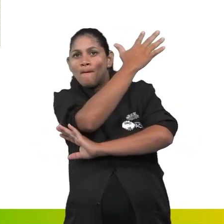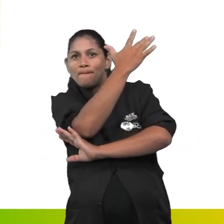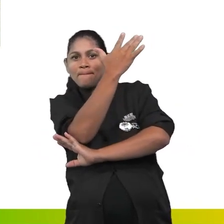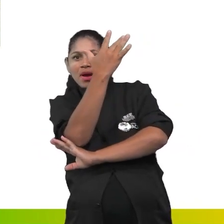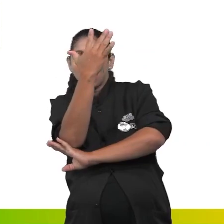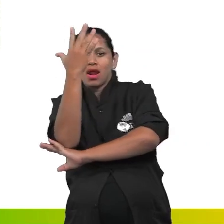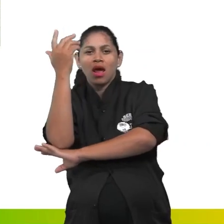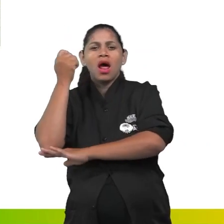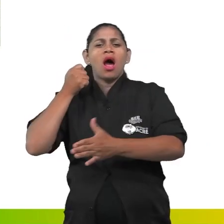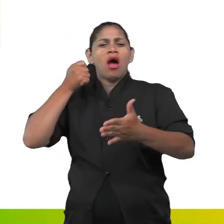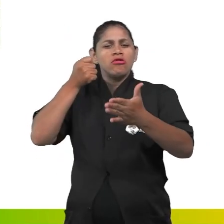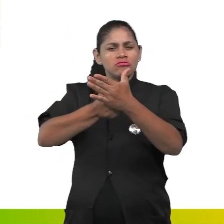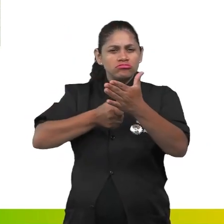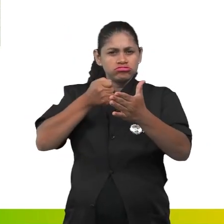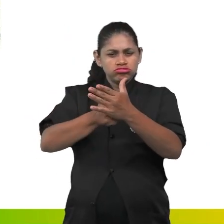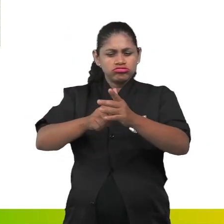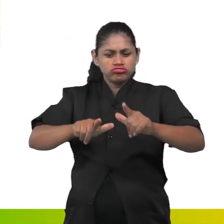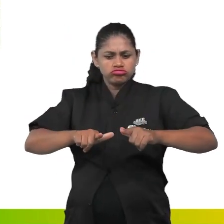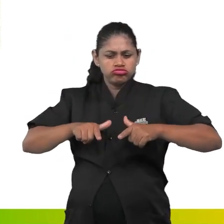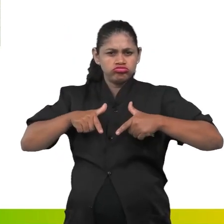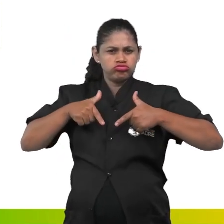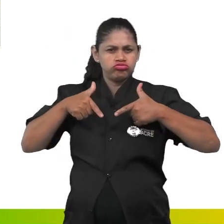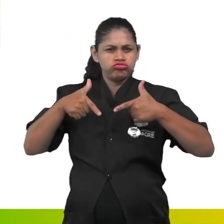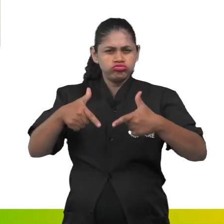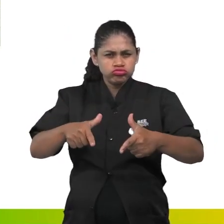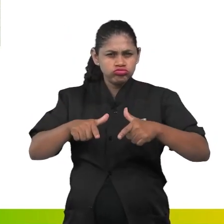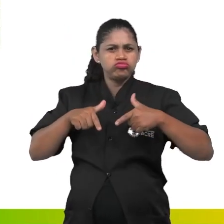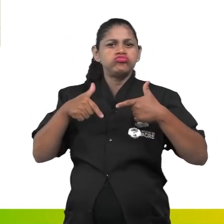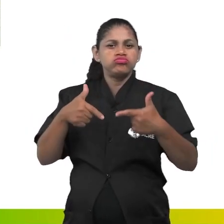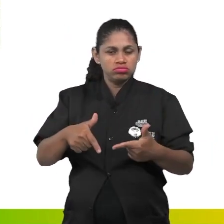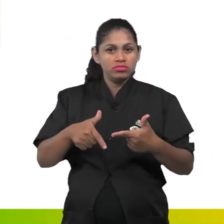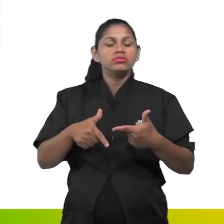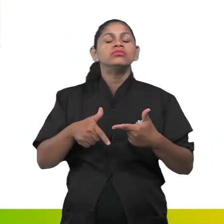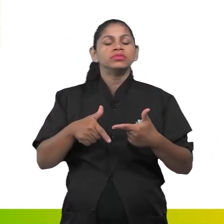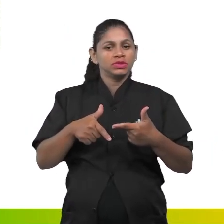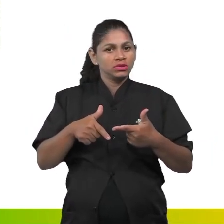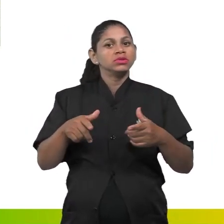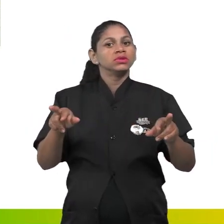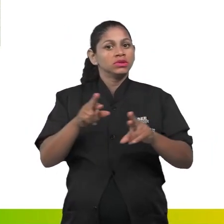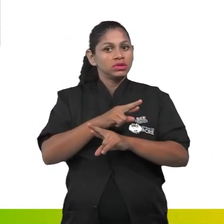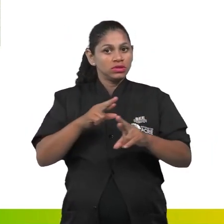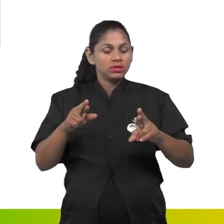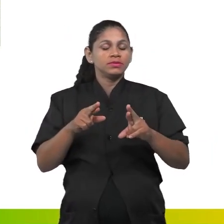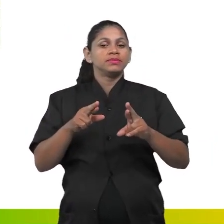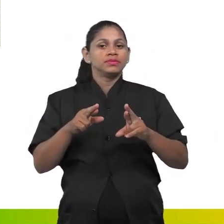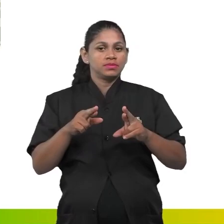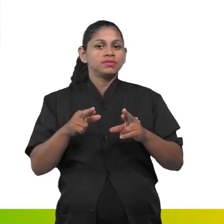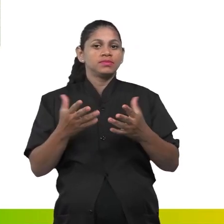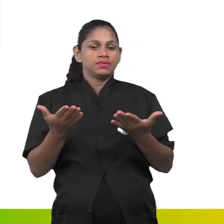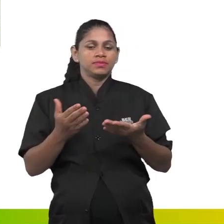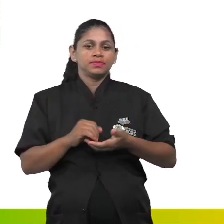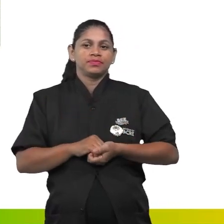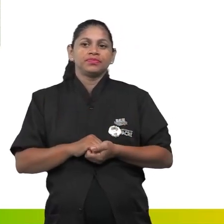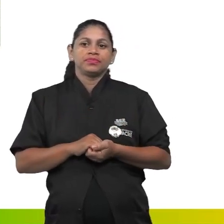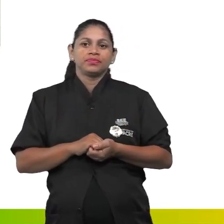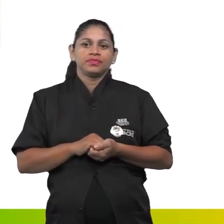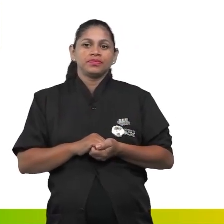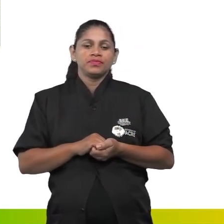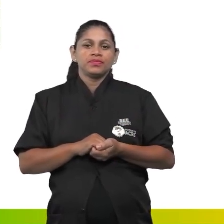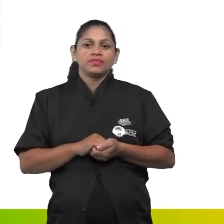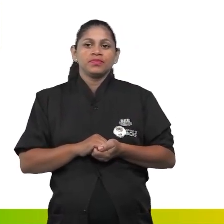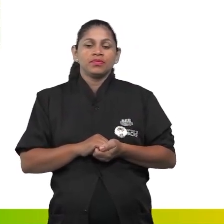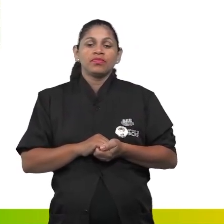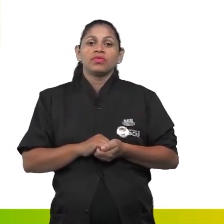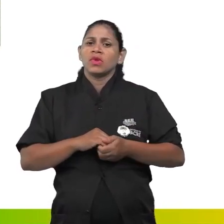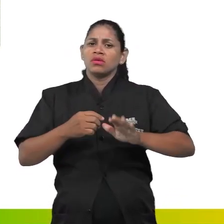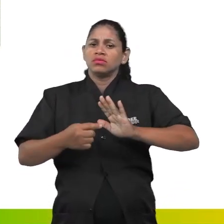empates. A gente teve peças aí que fala dessa relação com a natureza, ganhando